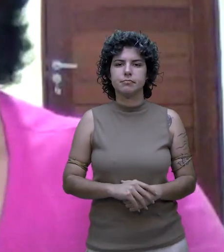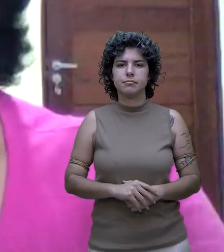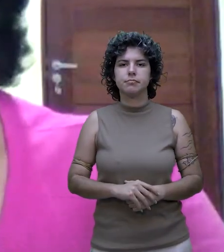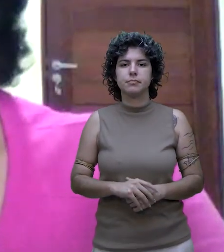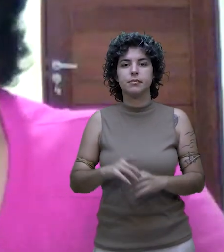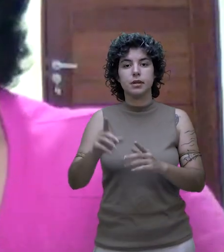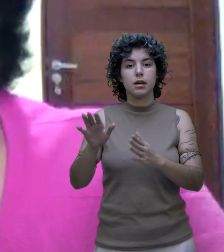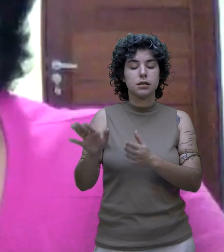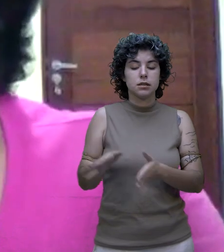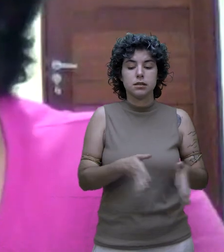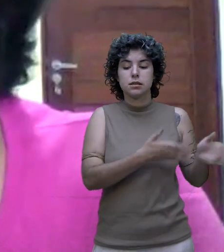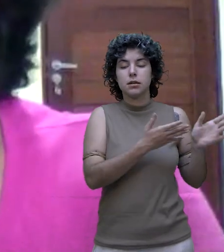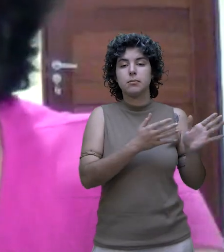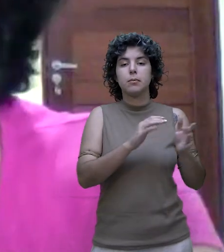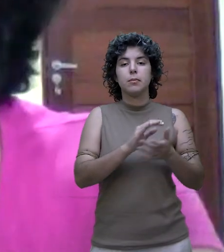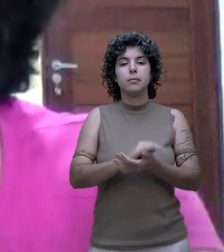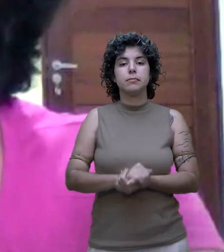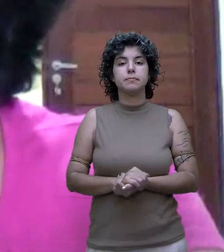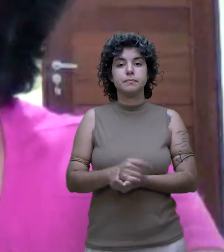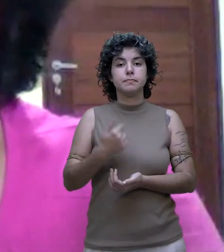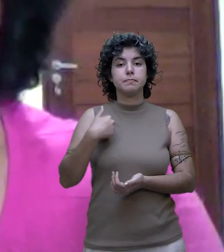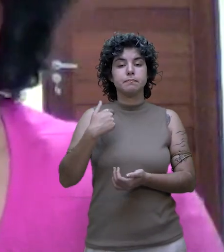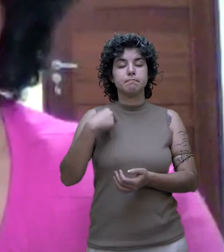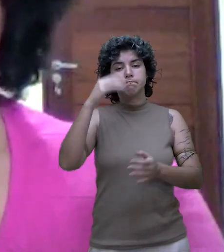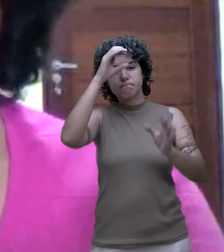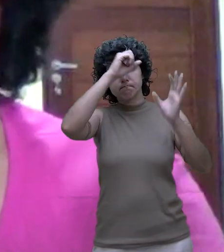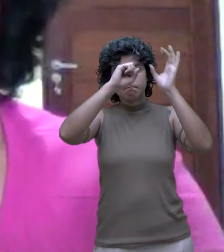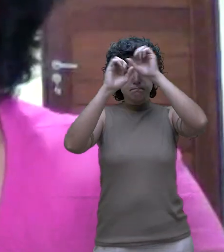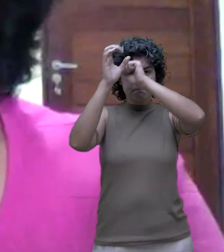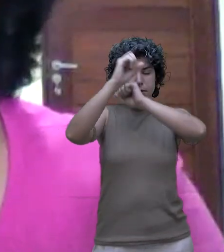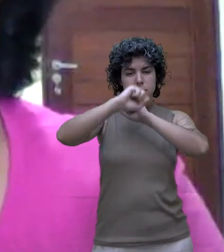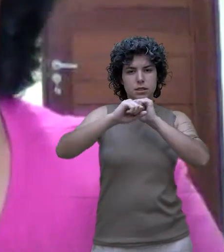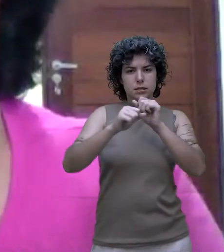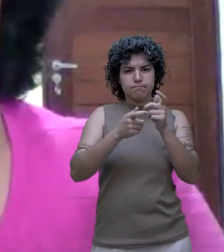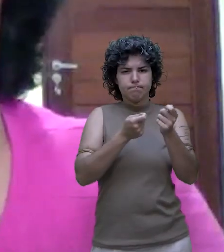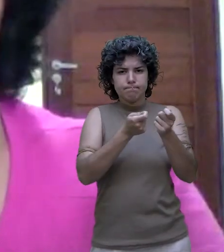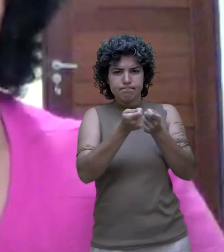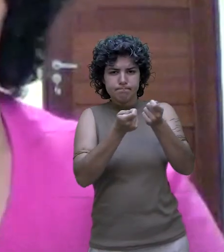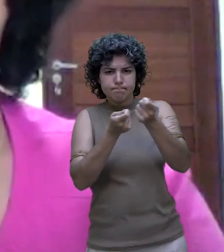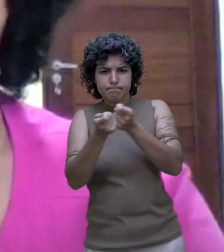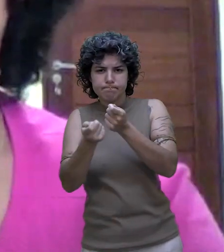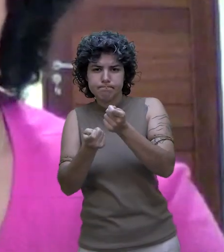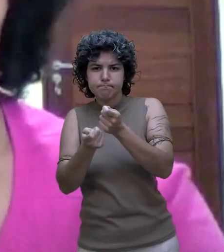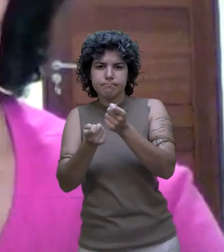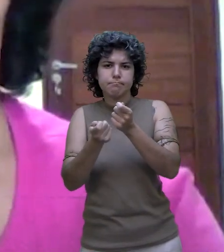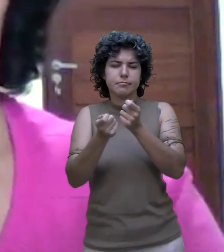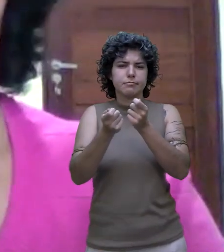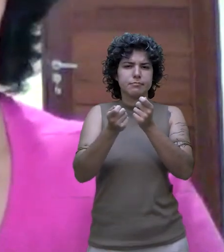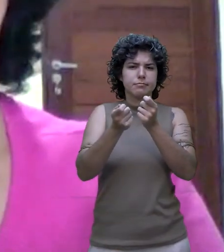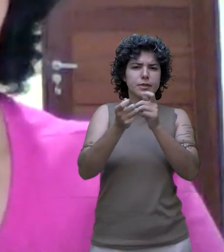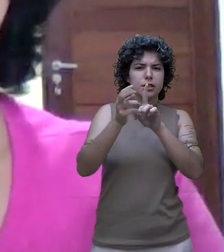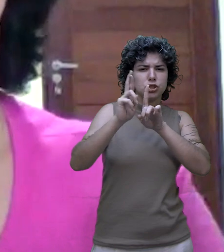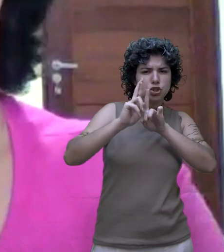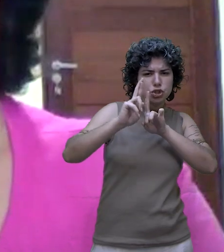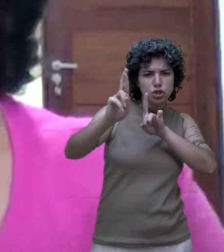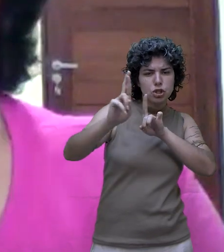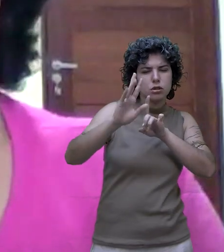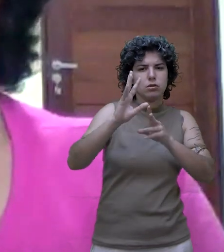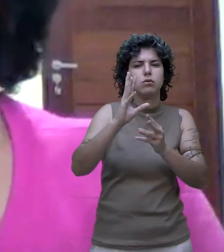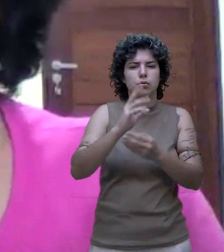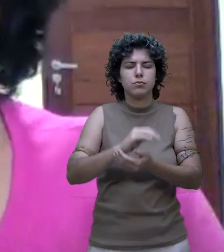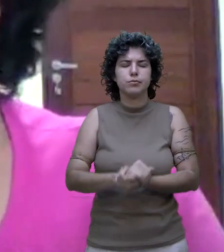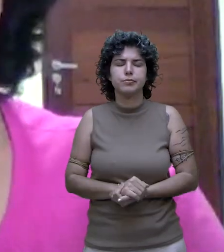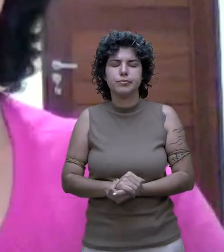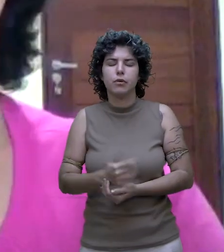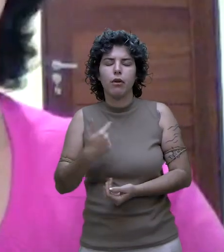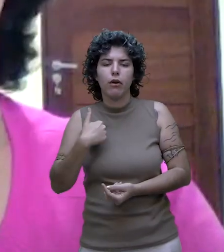também depois eu fui para a área de aprender a dirigir, né? Então eu sempre fui muito curiosa em relação a essas coisas. Eu